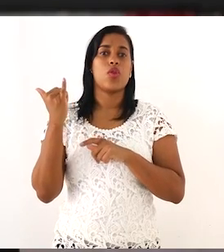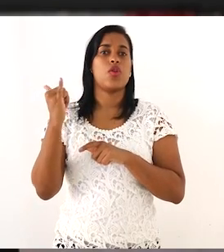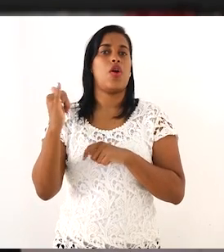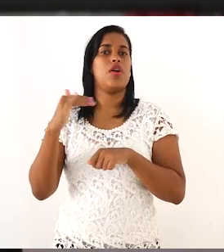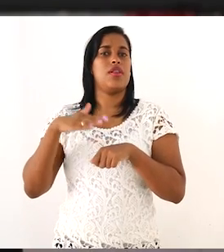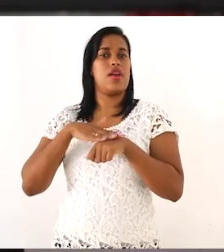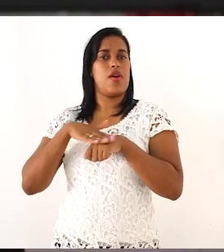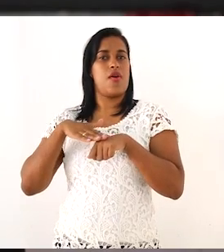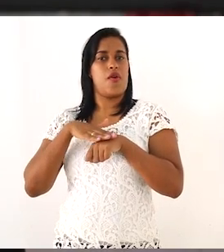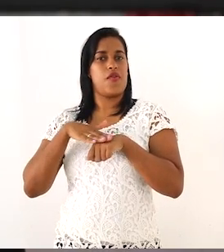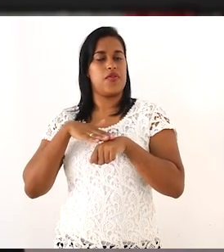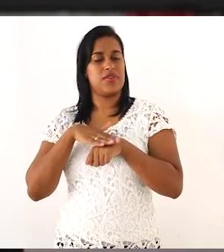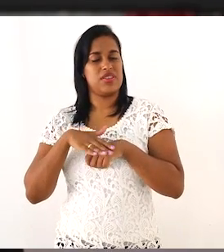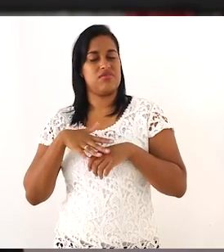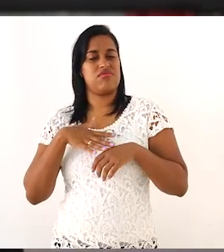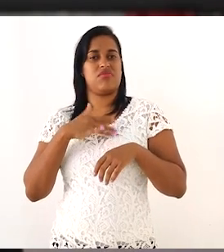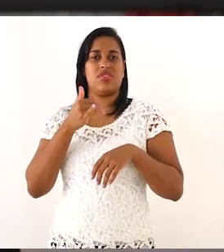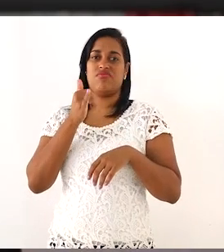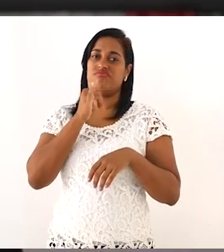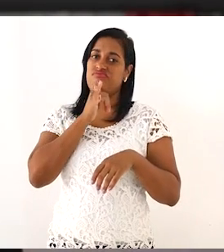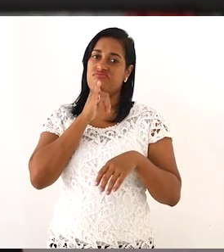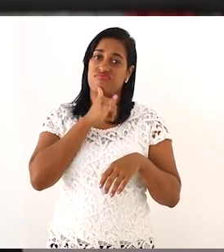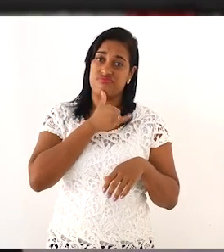conversa desconfortante com o funcionário.